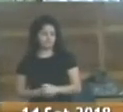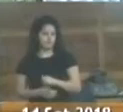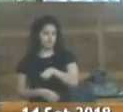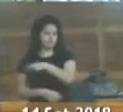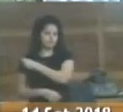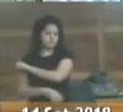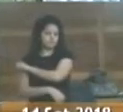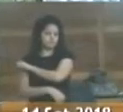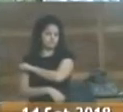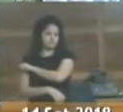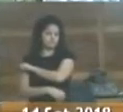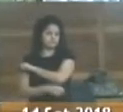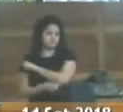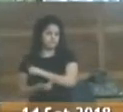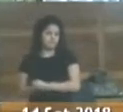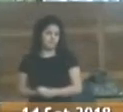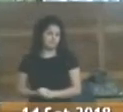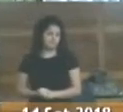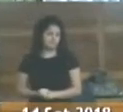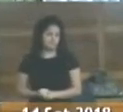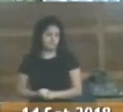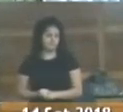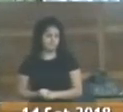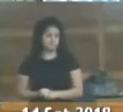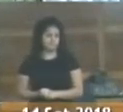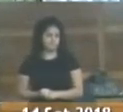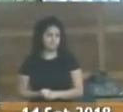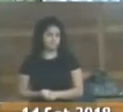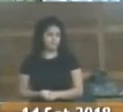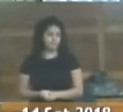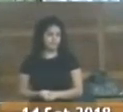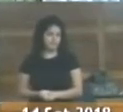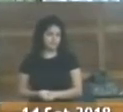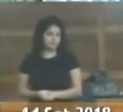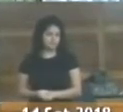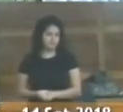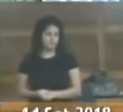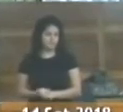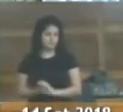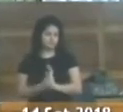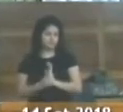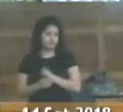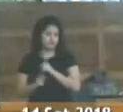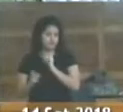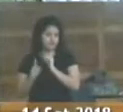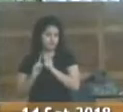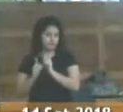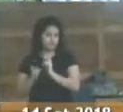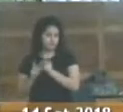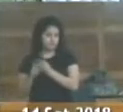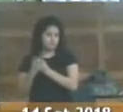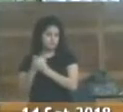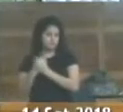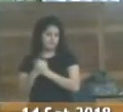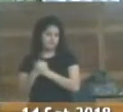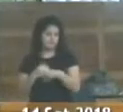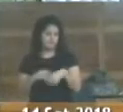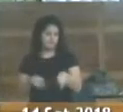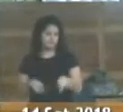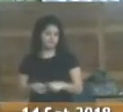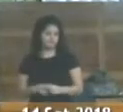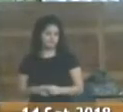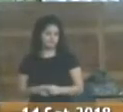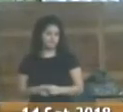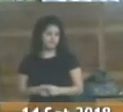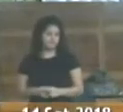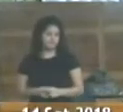diversas inconformidades com a legislação pertinente, tendo, inclusive, já sido denunciadas ao Ministério Público por diversas vezes.